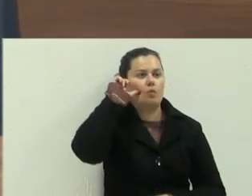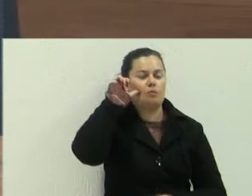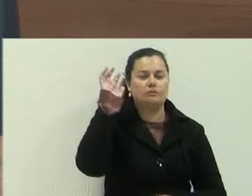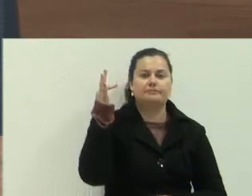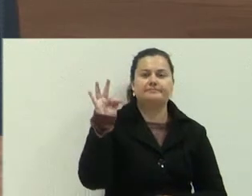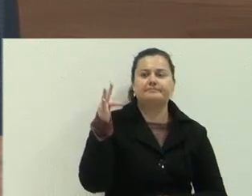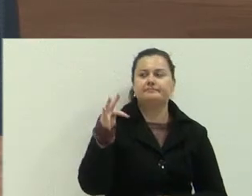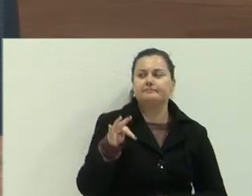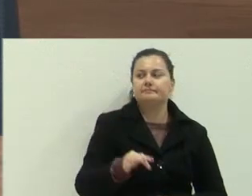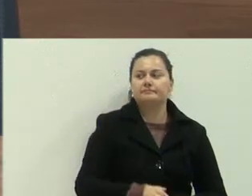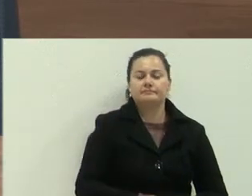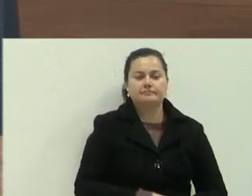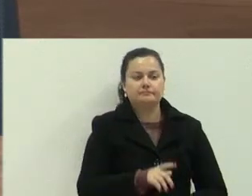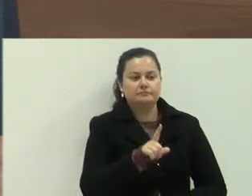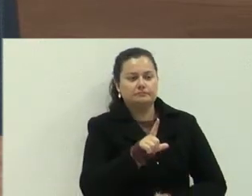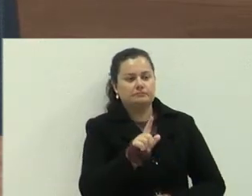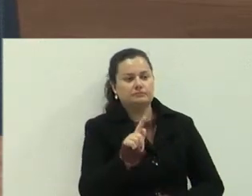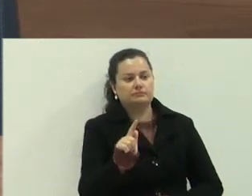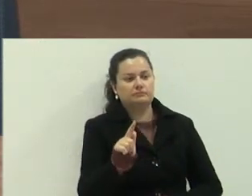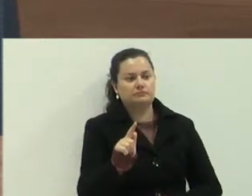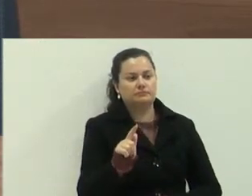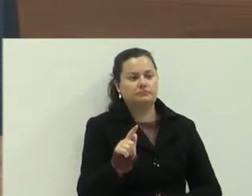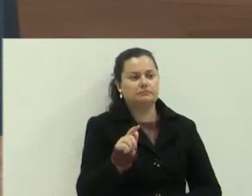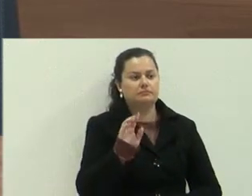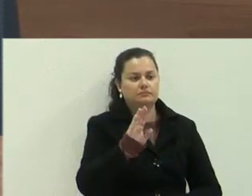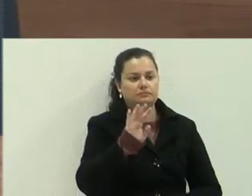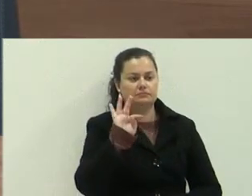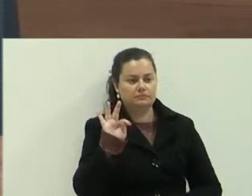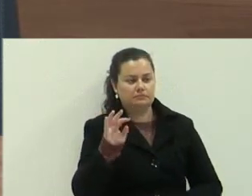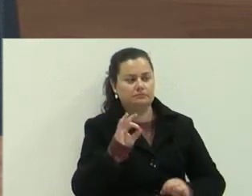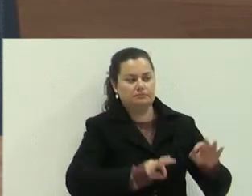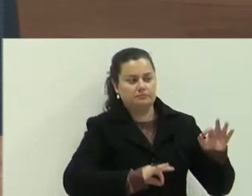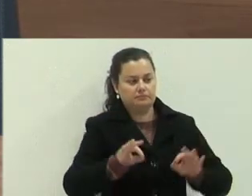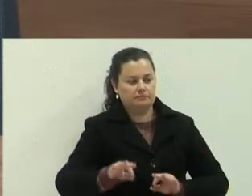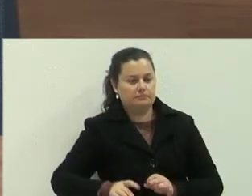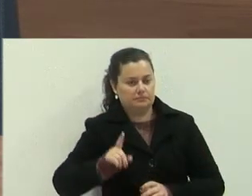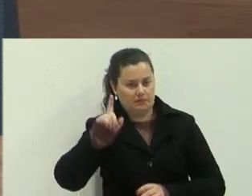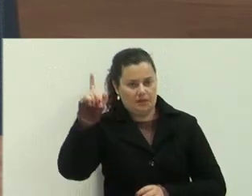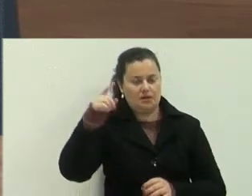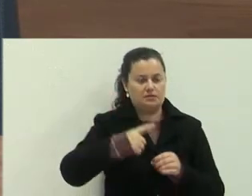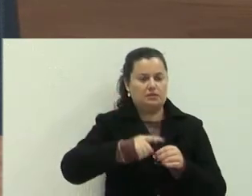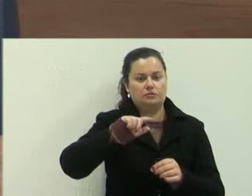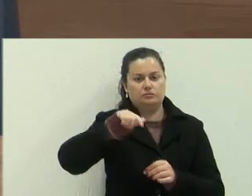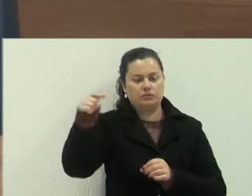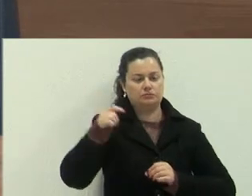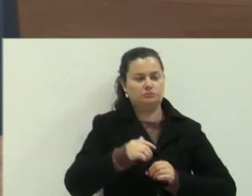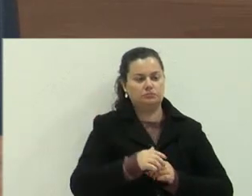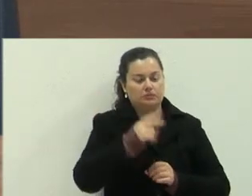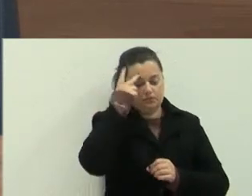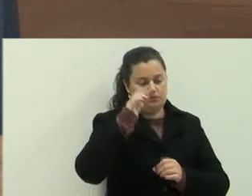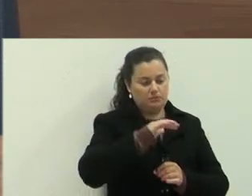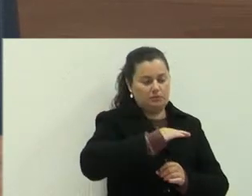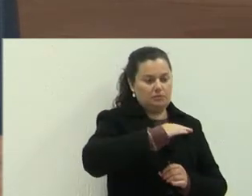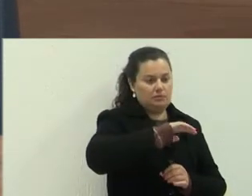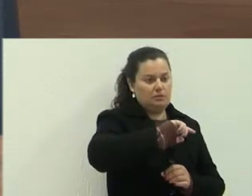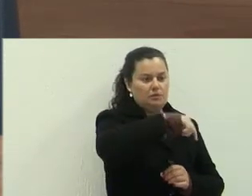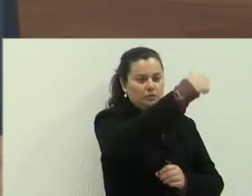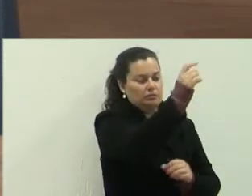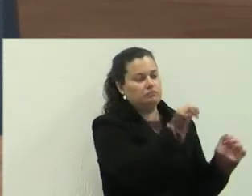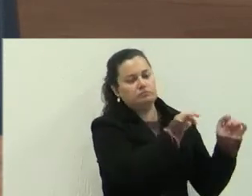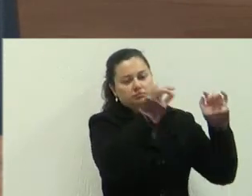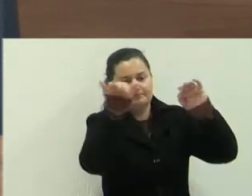que foi a parada LGBTQIA+, que foi muito organizada, né? As pessoas que estavam lá sentiram realmente